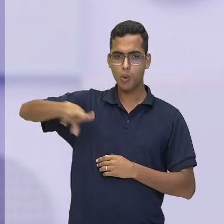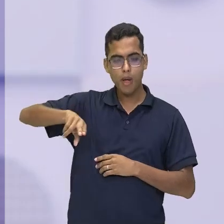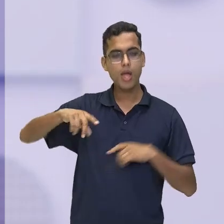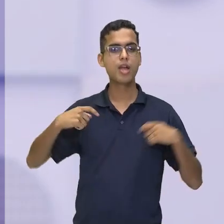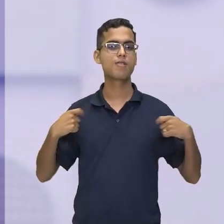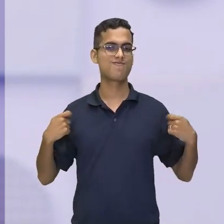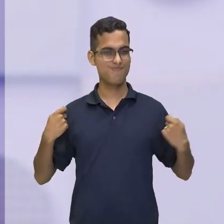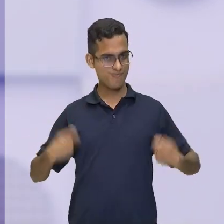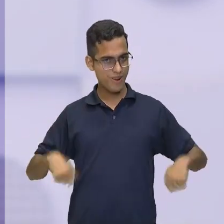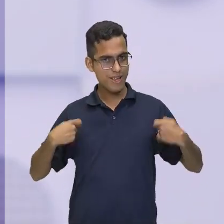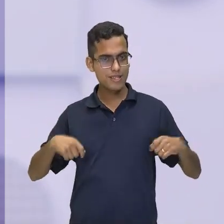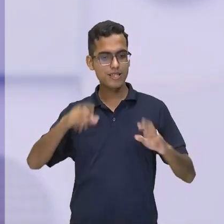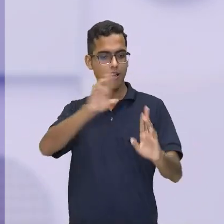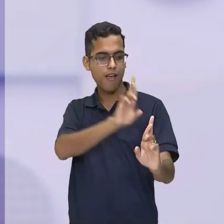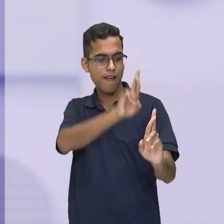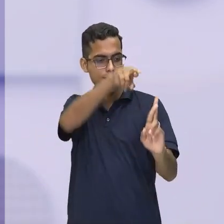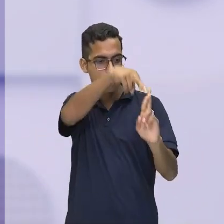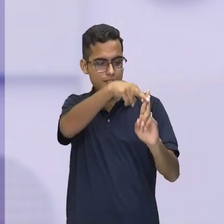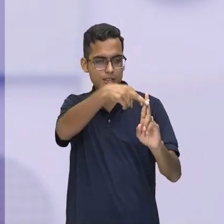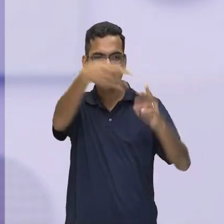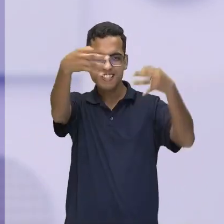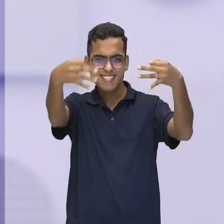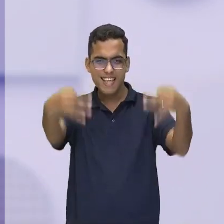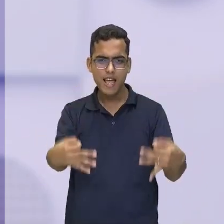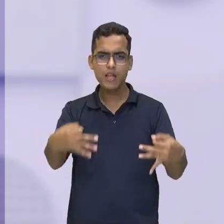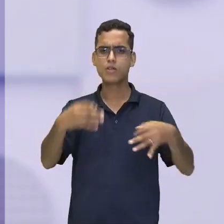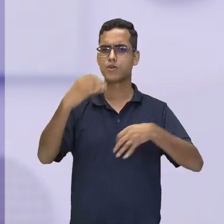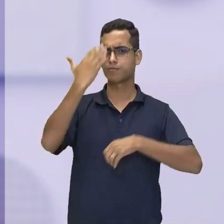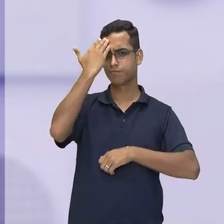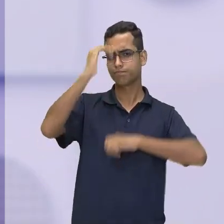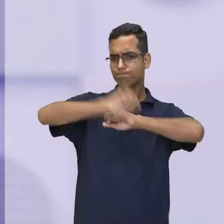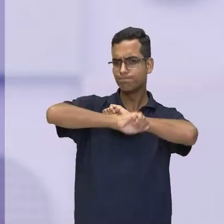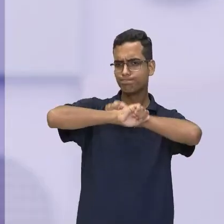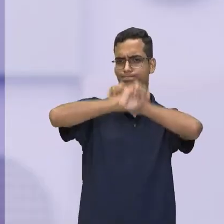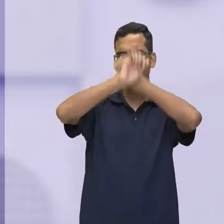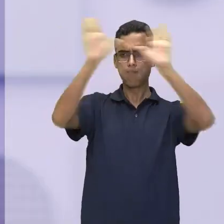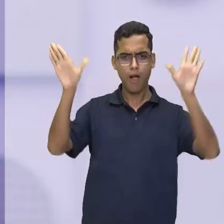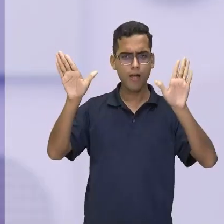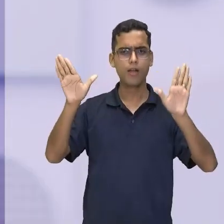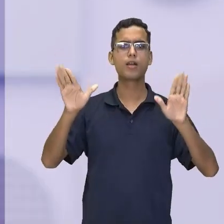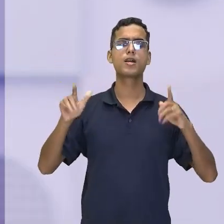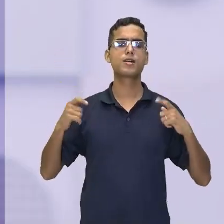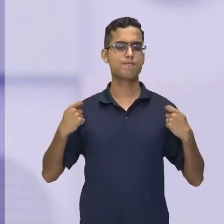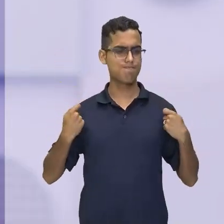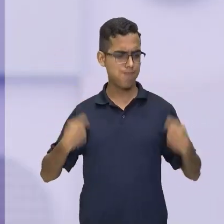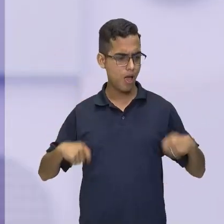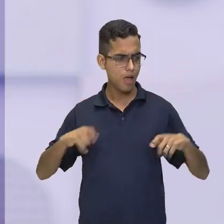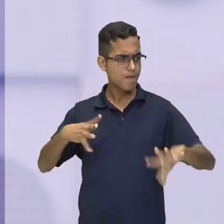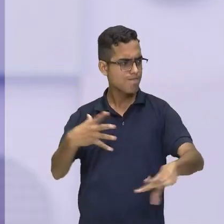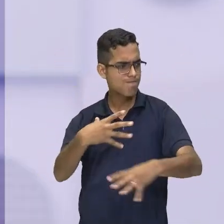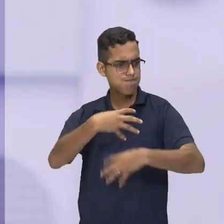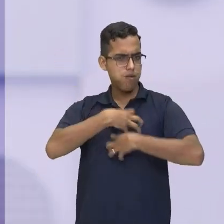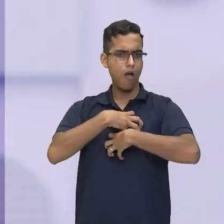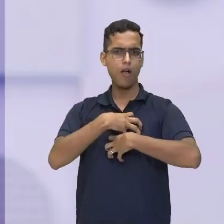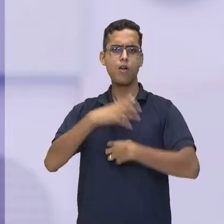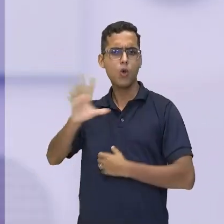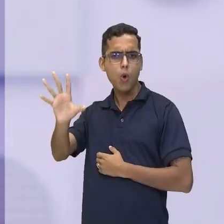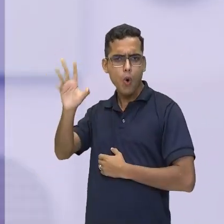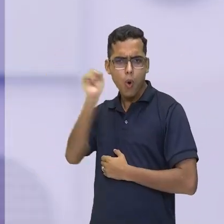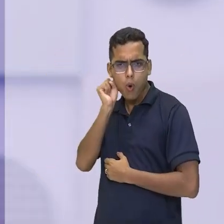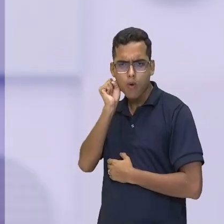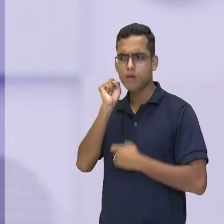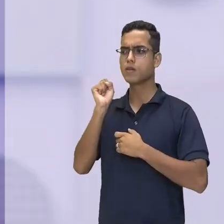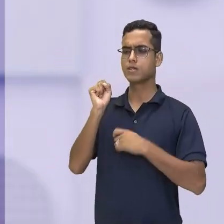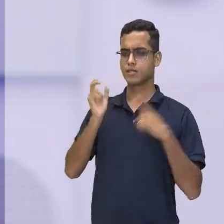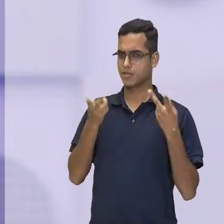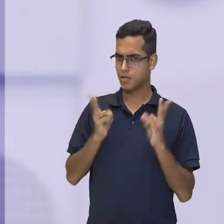concretos, de referenciais sensíveis. Precisamos ver as coisas, sentir, ouvir as